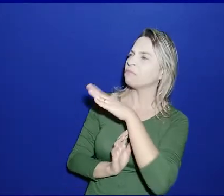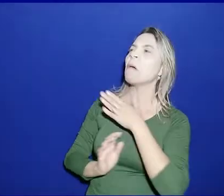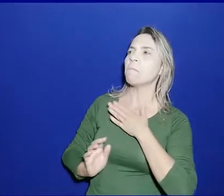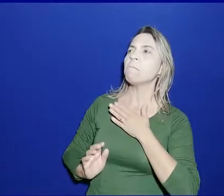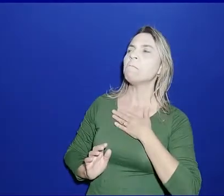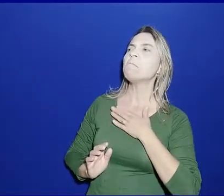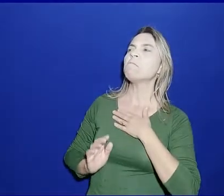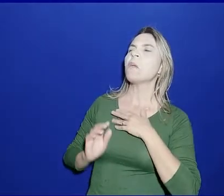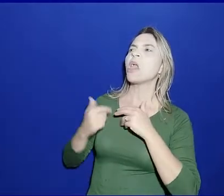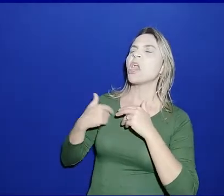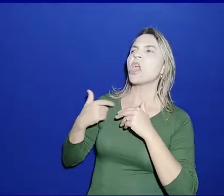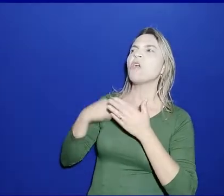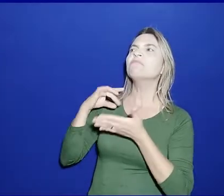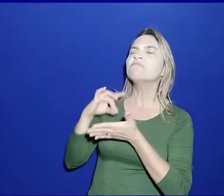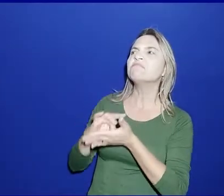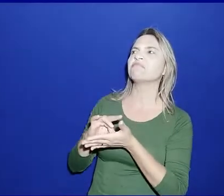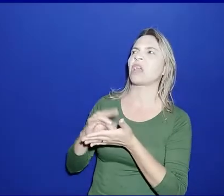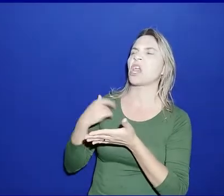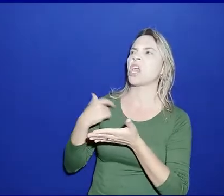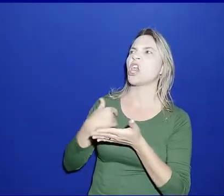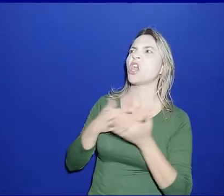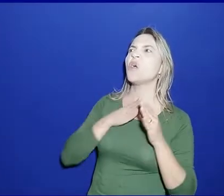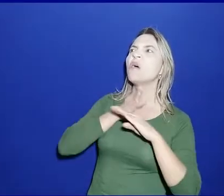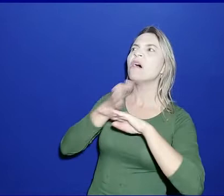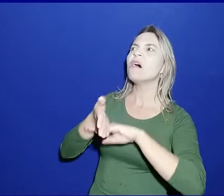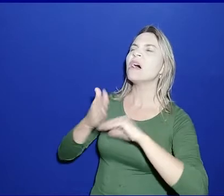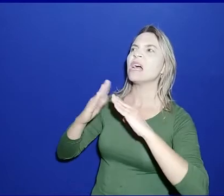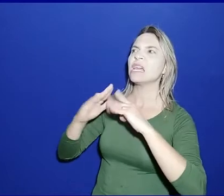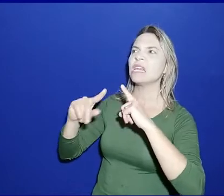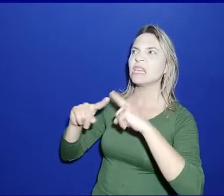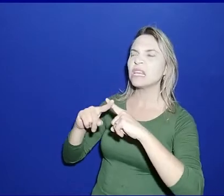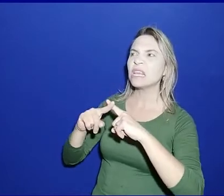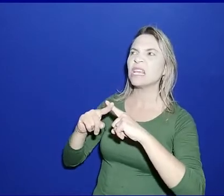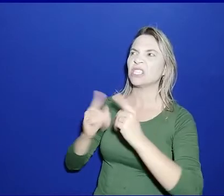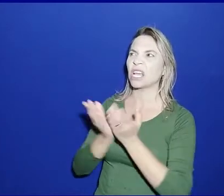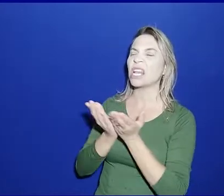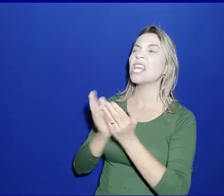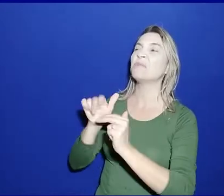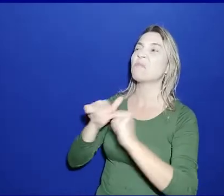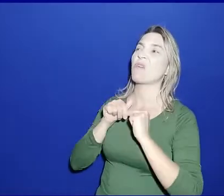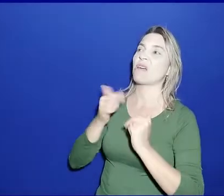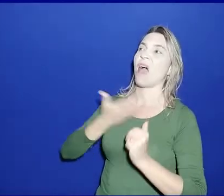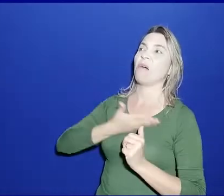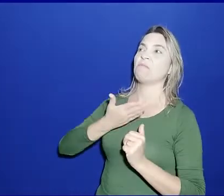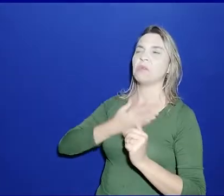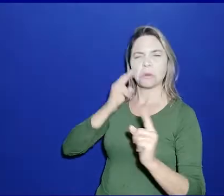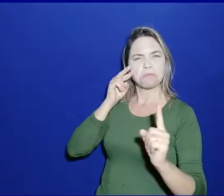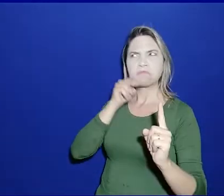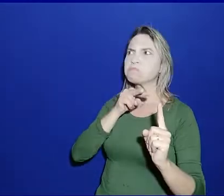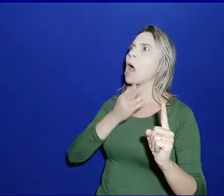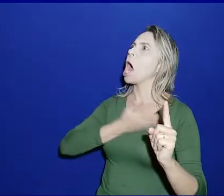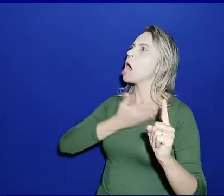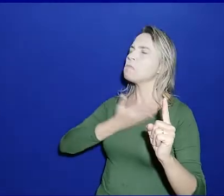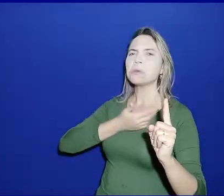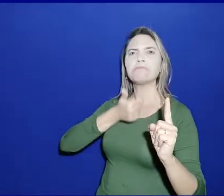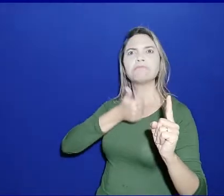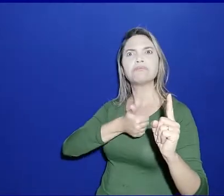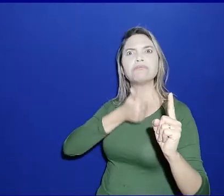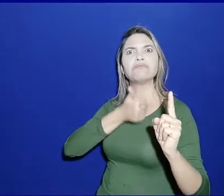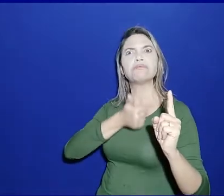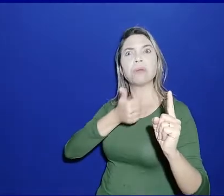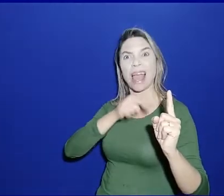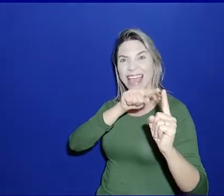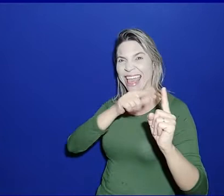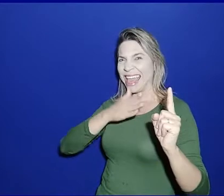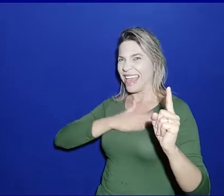amigo que eu considerei conhecer uma igreja de crente. Eu não tinha o mínimo interesse nisso, mas eu fui